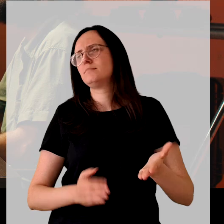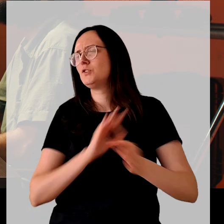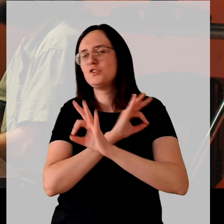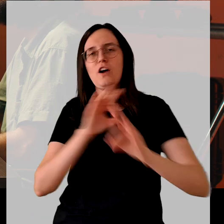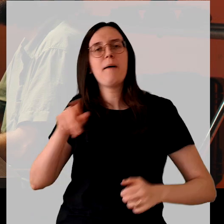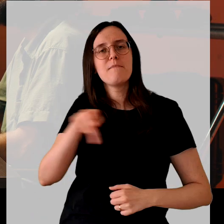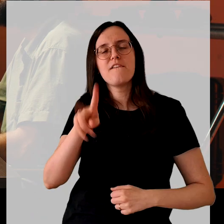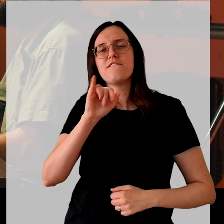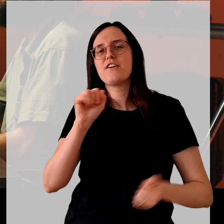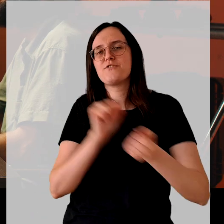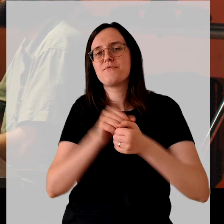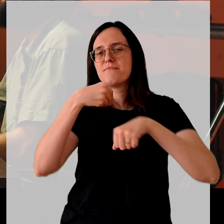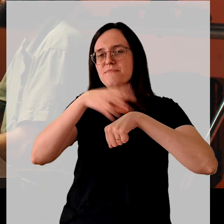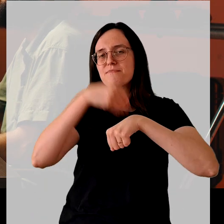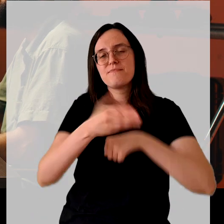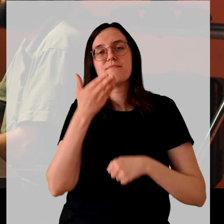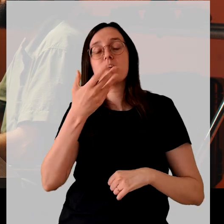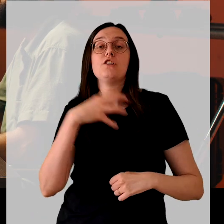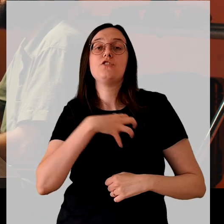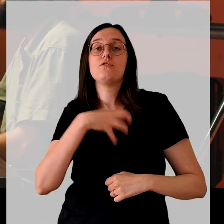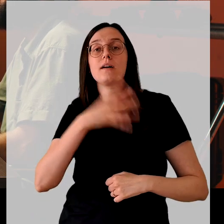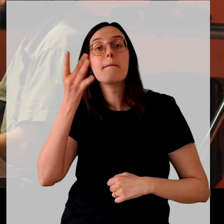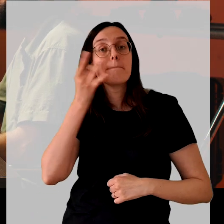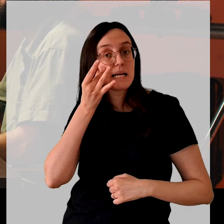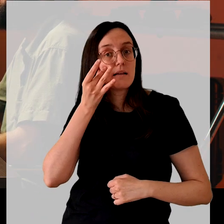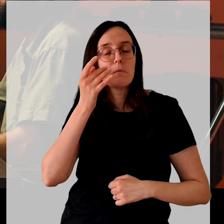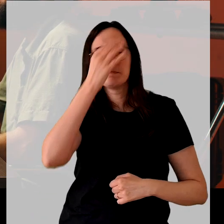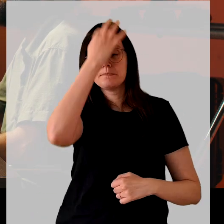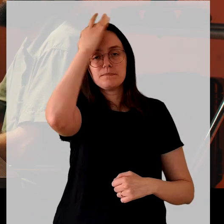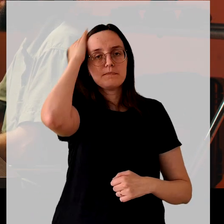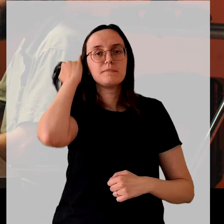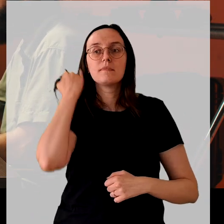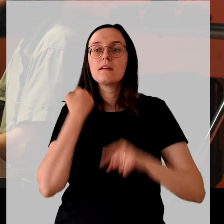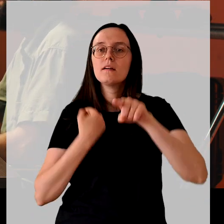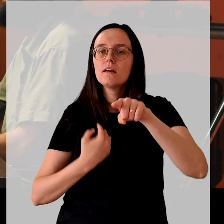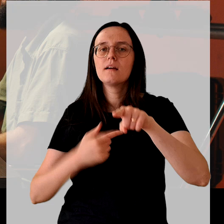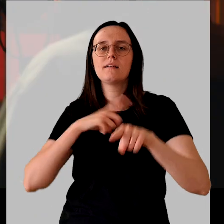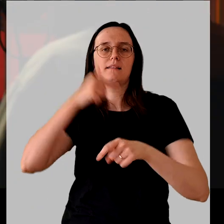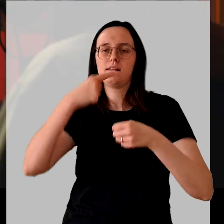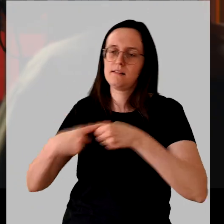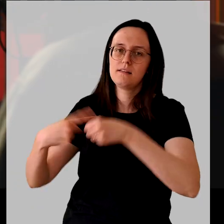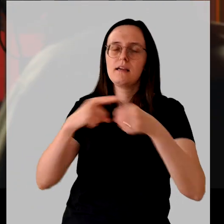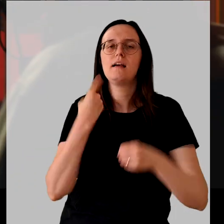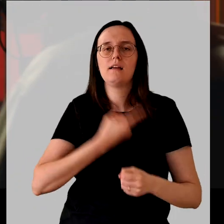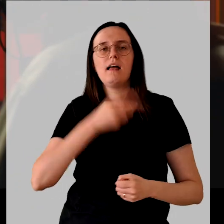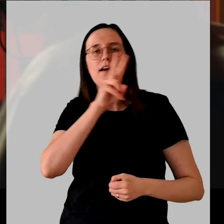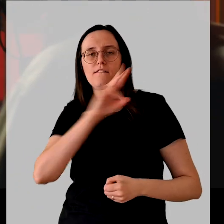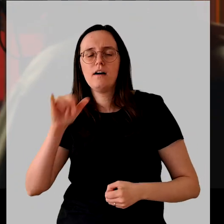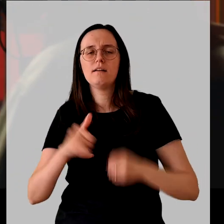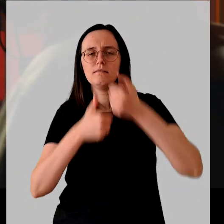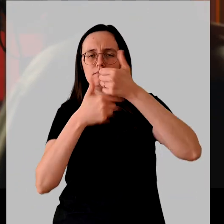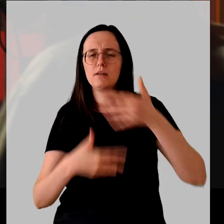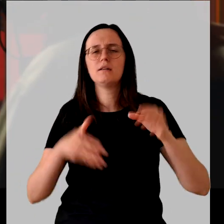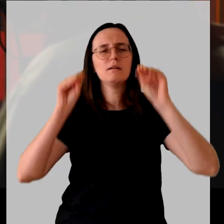um baita de um professor que vai poder estar passando para você de uma maneira presencial em 7 cidades. A gente vai colocar